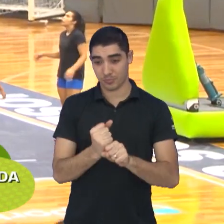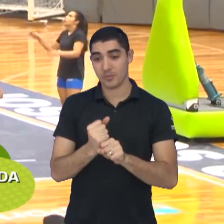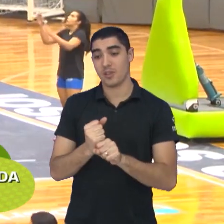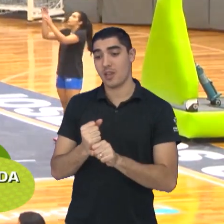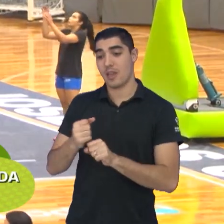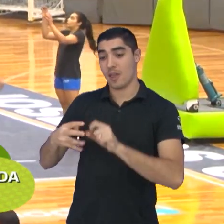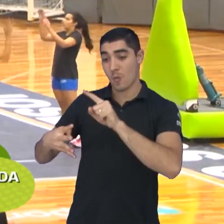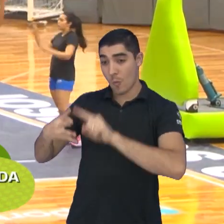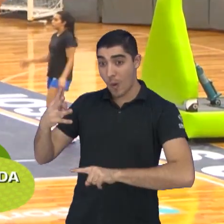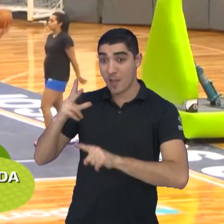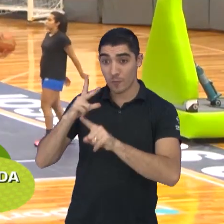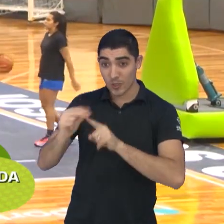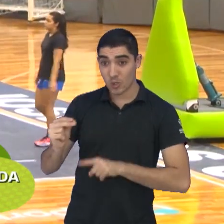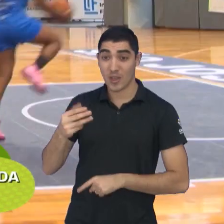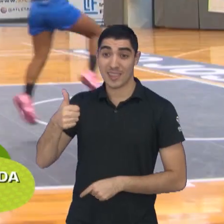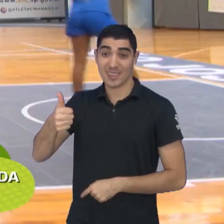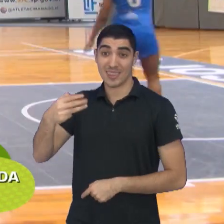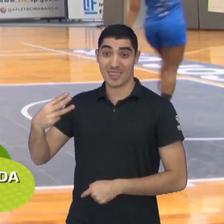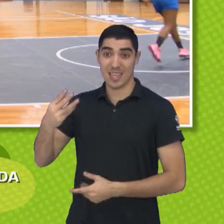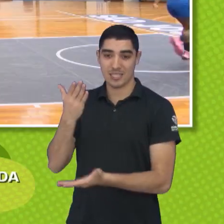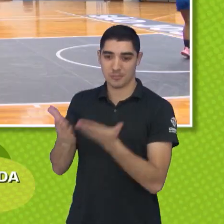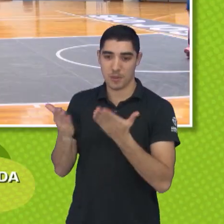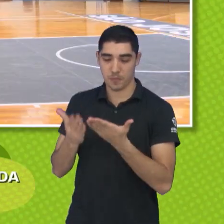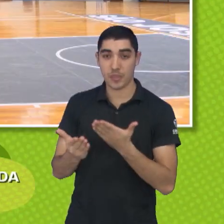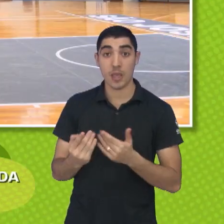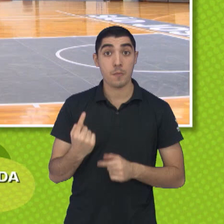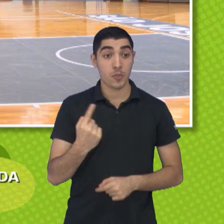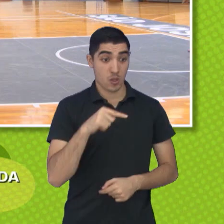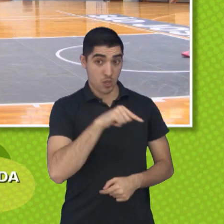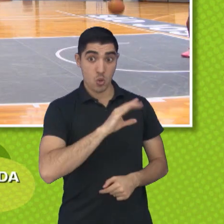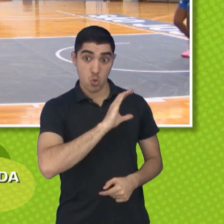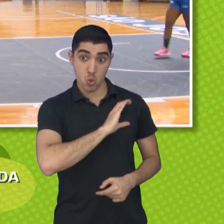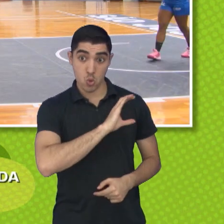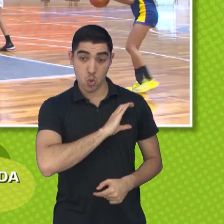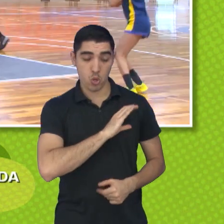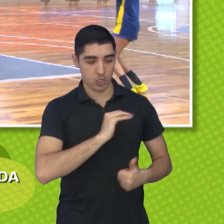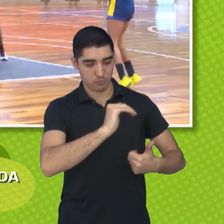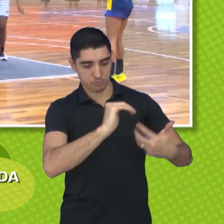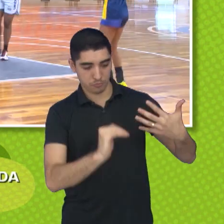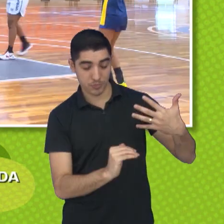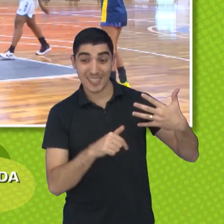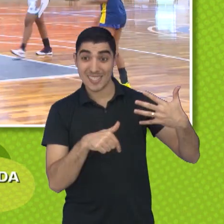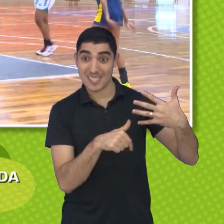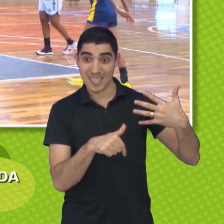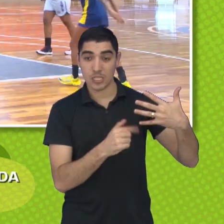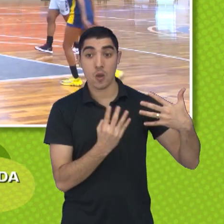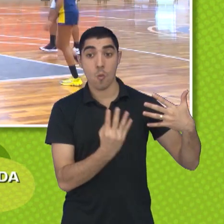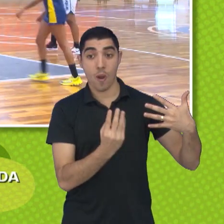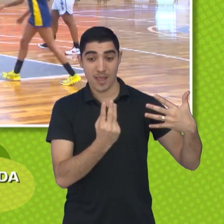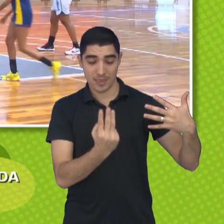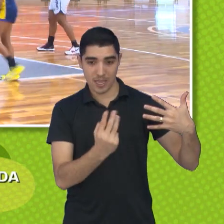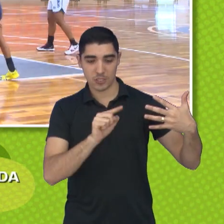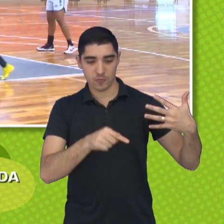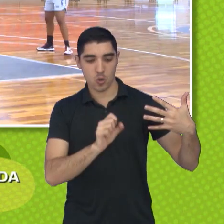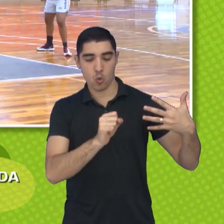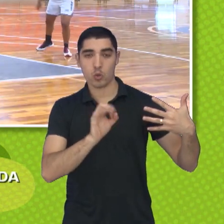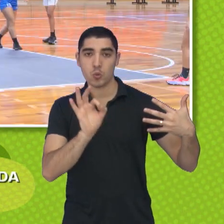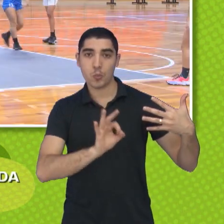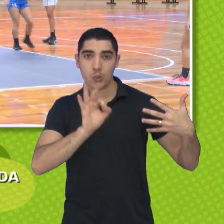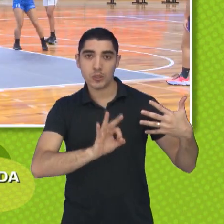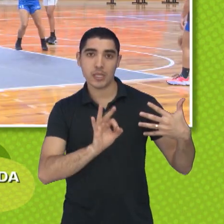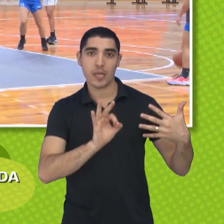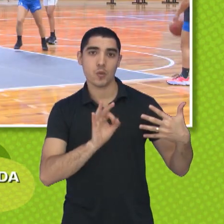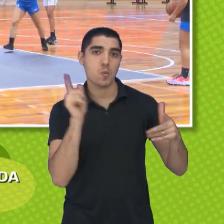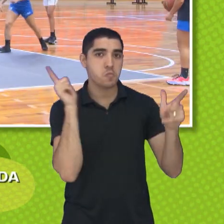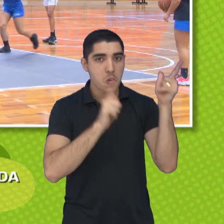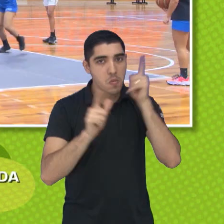aqui. O Corinthians, time que o São José venceu no primeiro turno, é o 7º colocado com 43,8% de aproveitamento. As